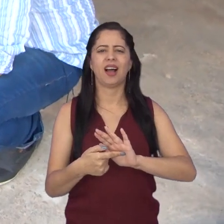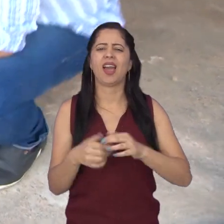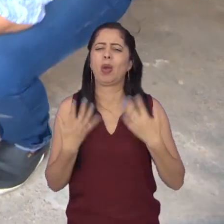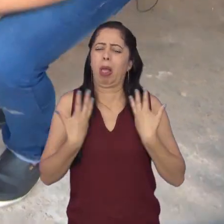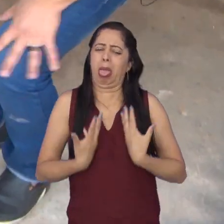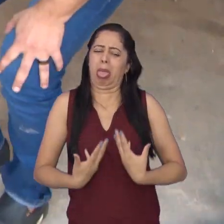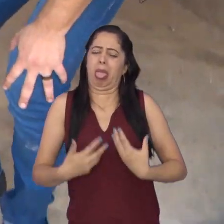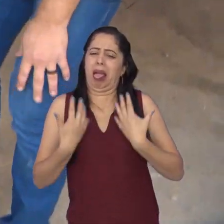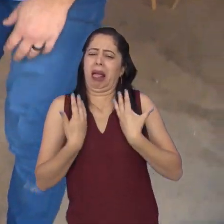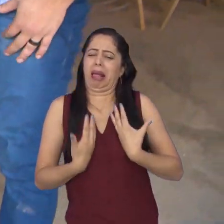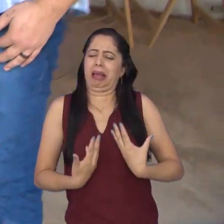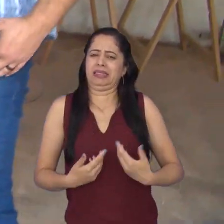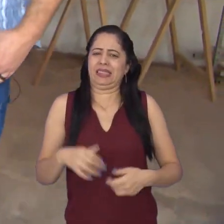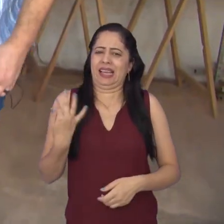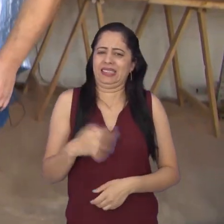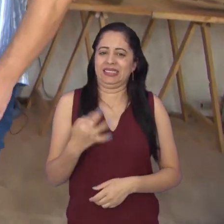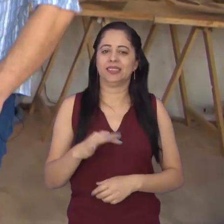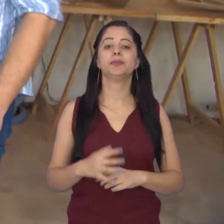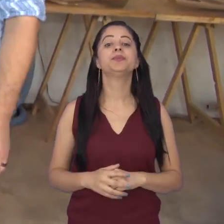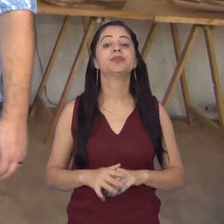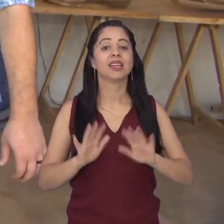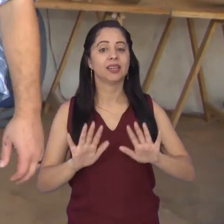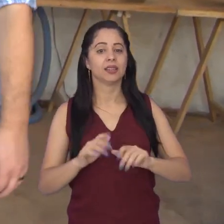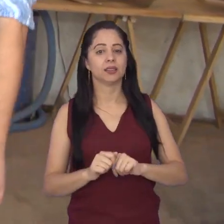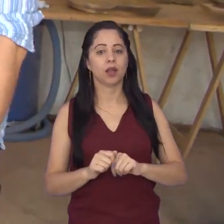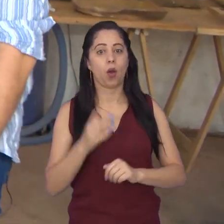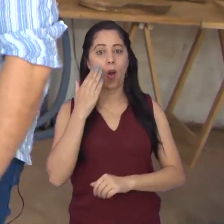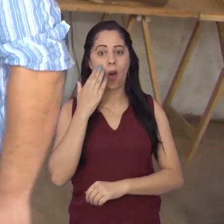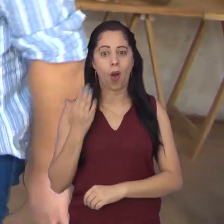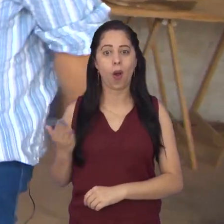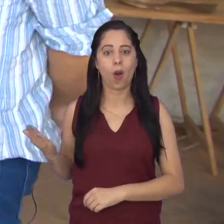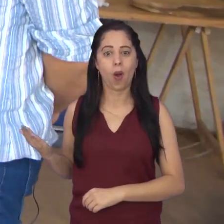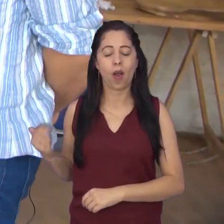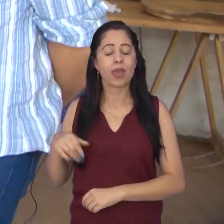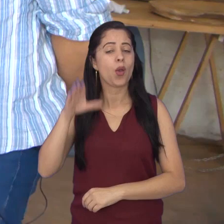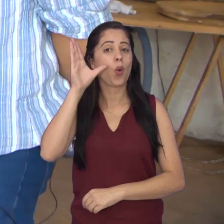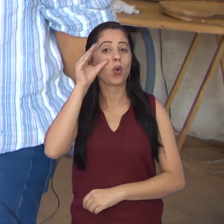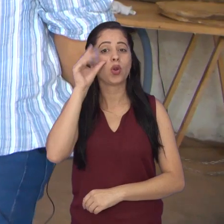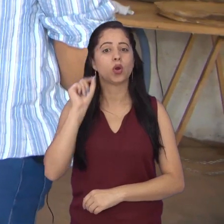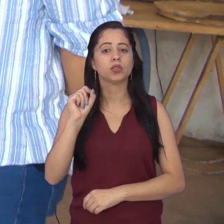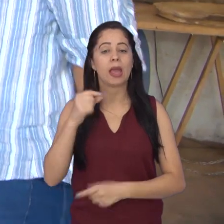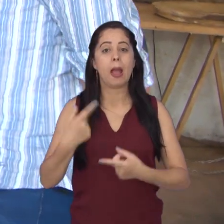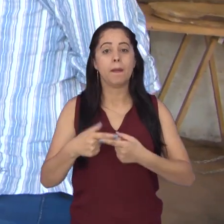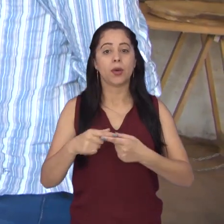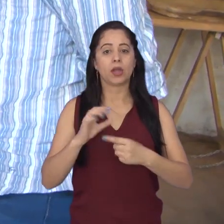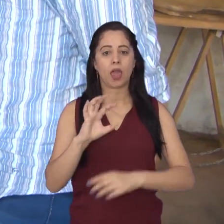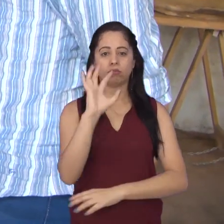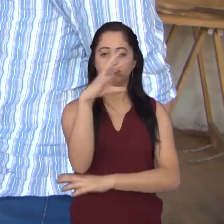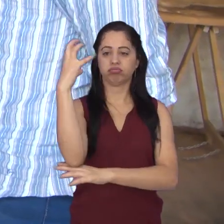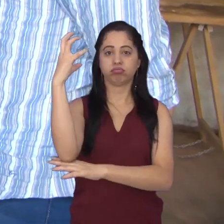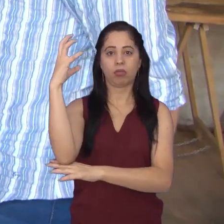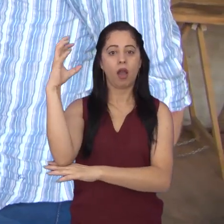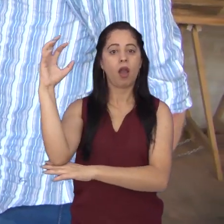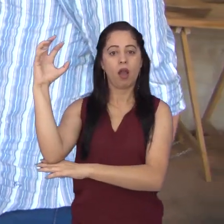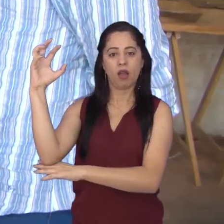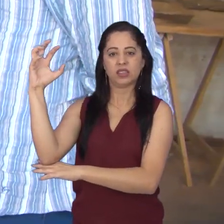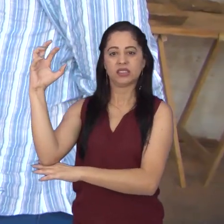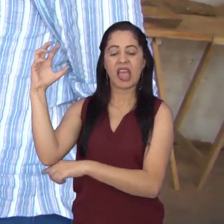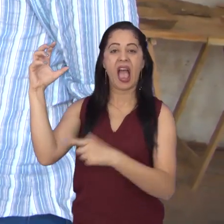vamos levantar, né? Porque já deu. Olha só essa peça. Eu fiquei tão curiosa porque ela tem